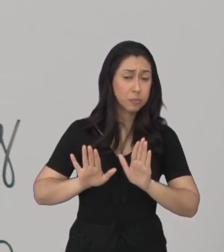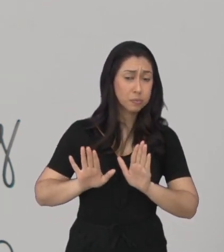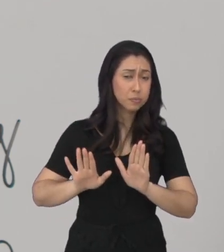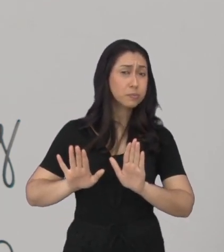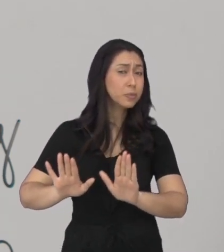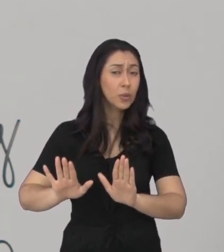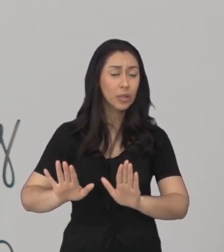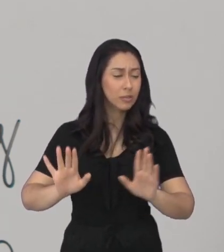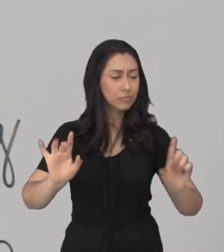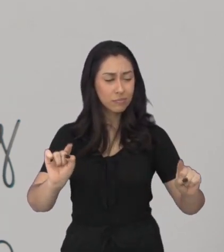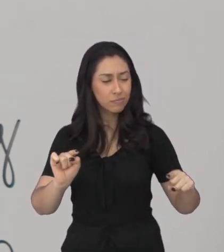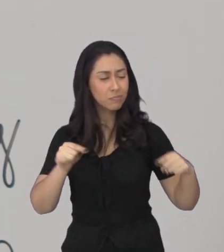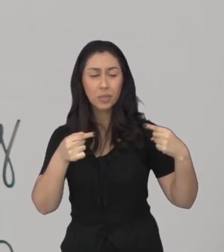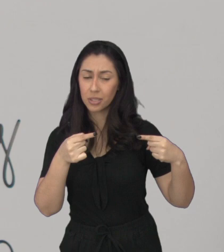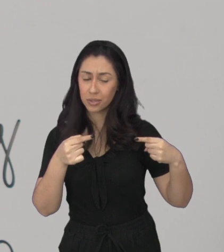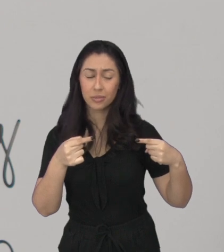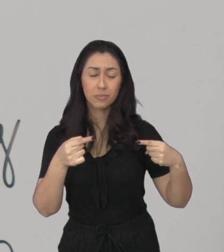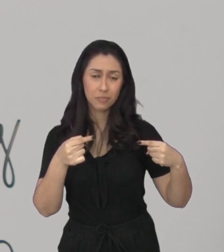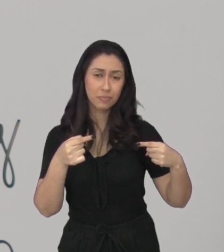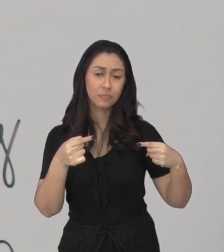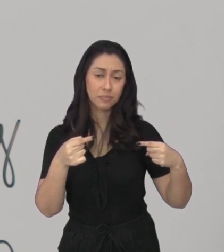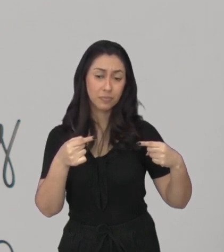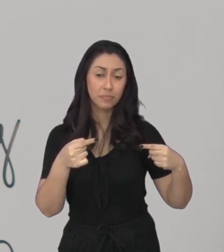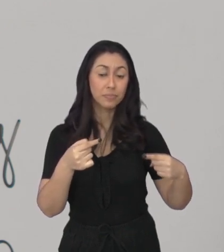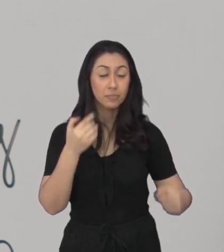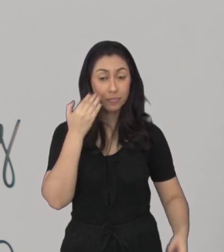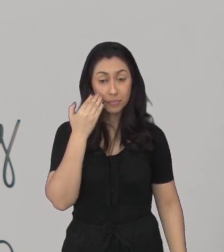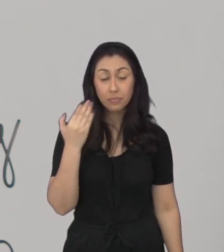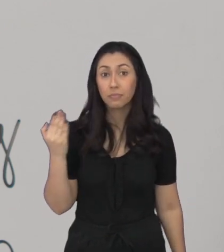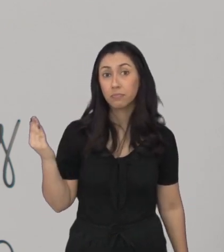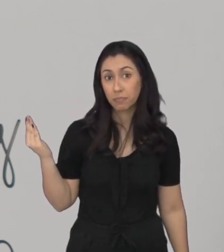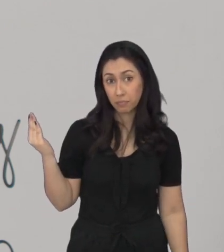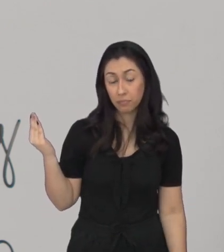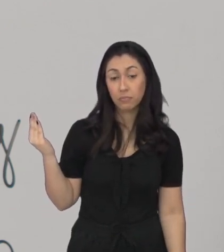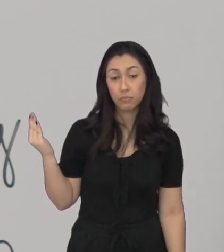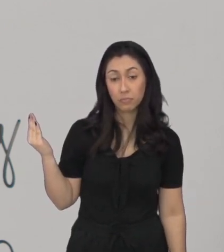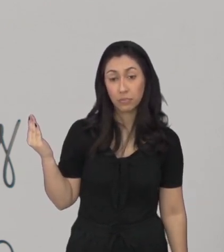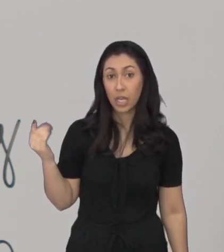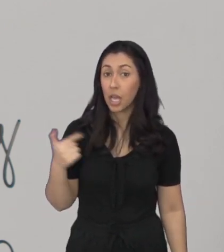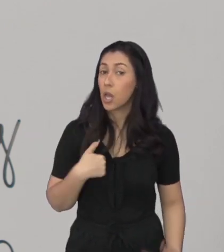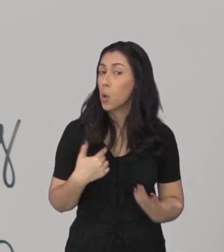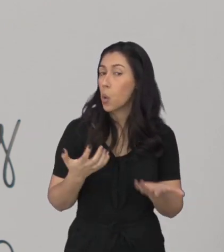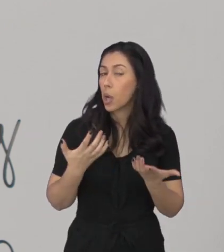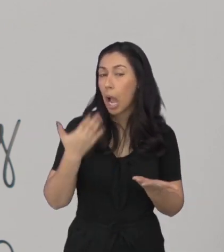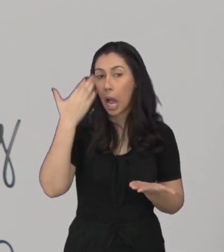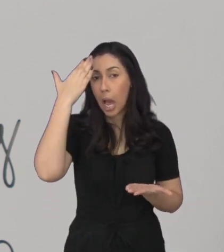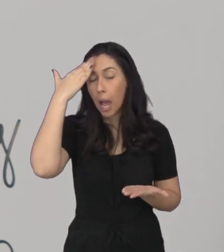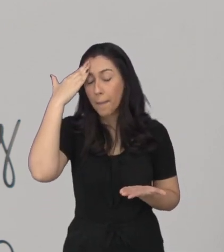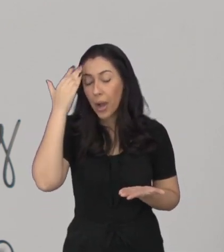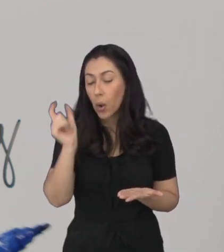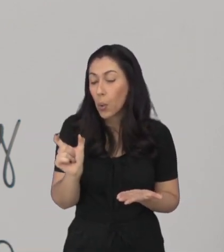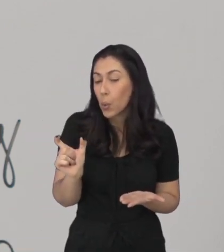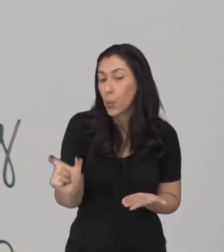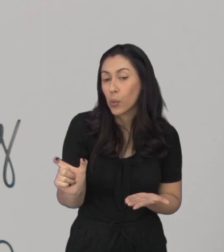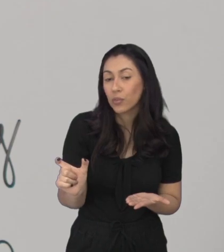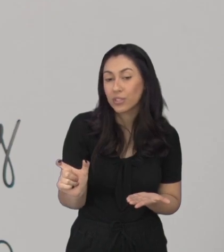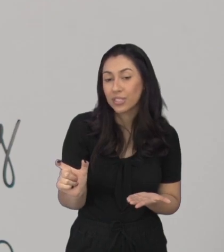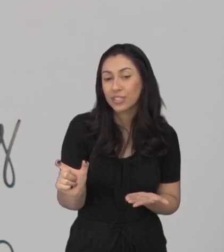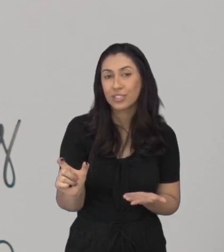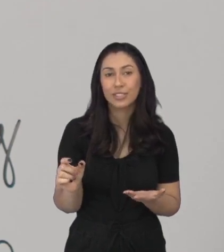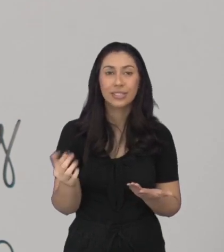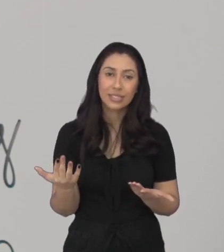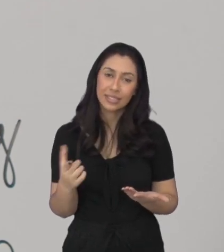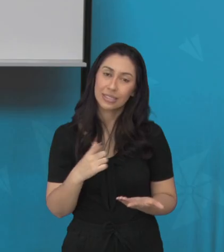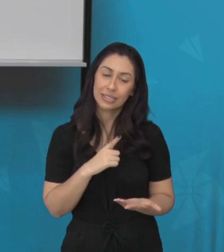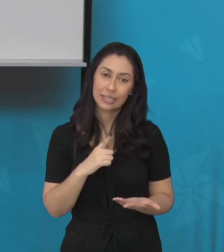força de atrito para que ele fique com velocidade constante. Mi cinético é a resposta da questão que eu quero achar. Massa vezes